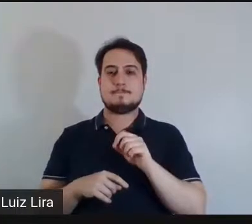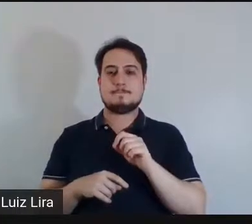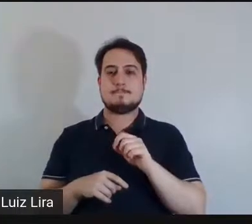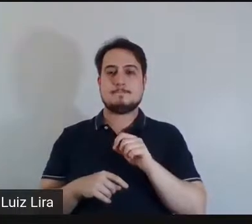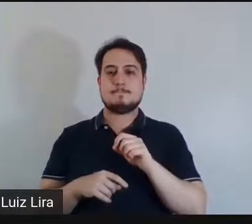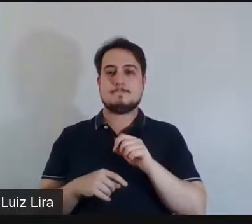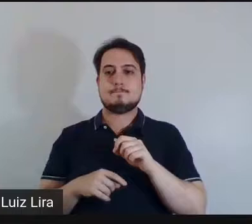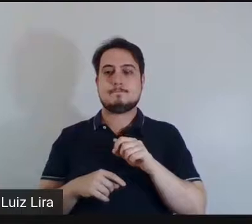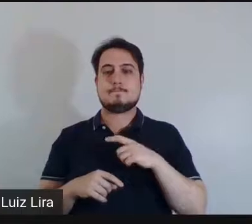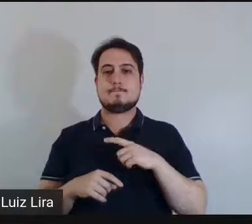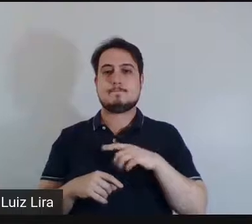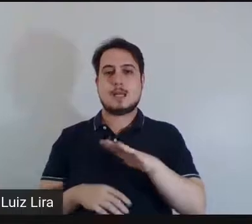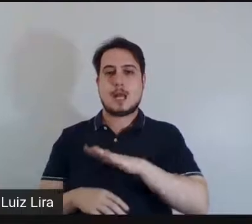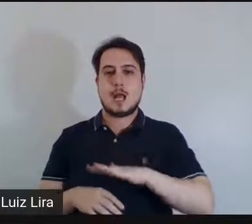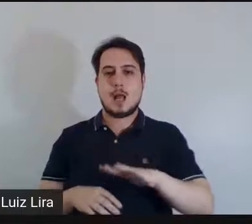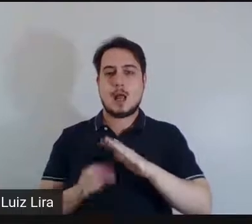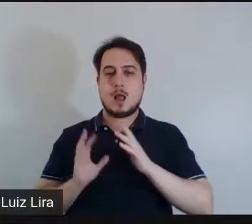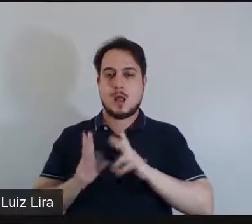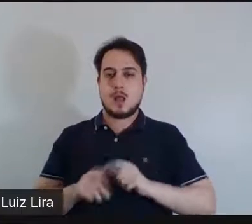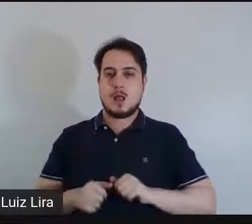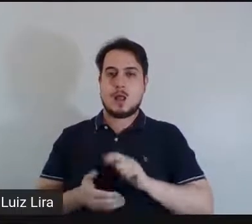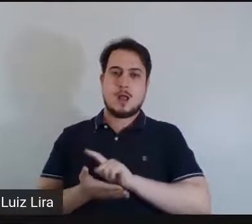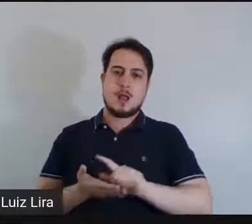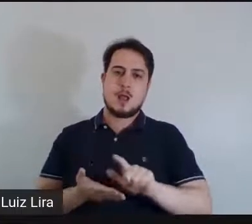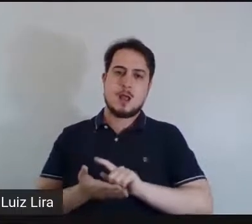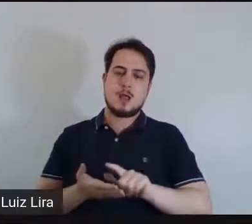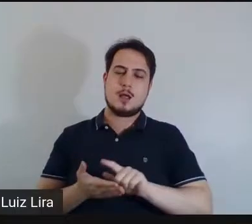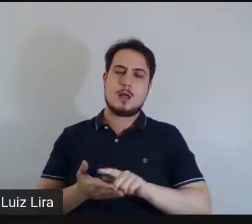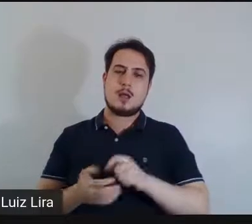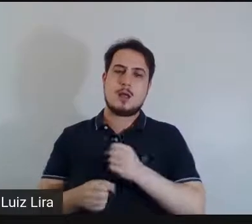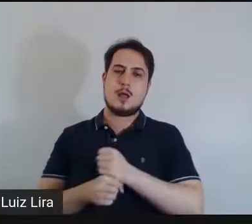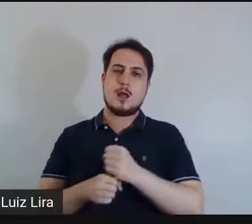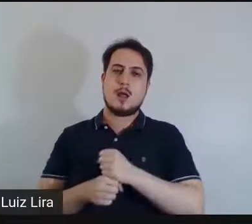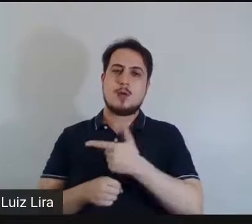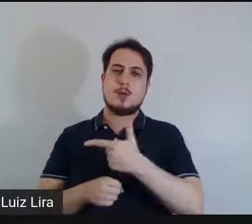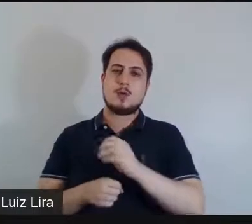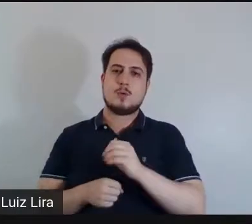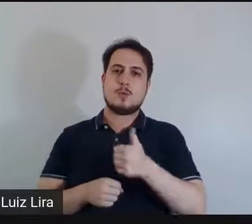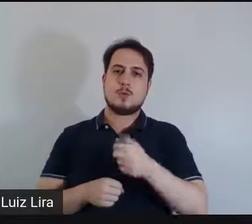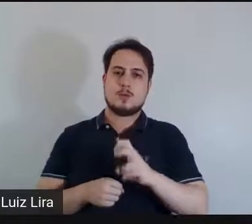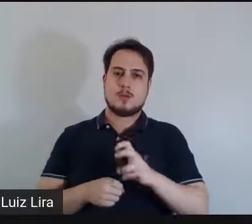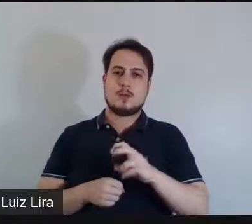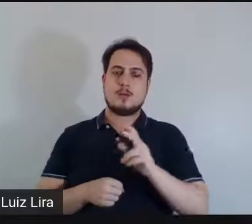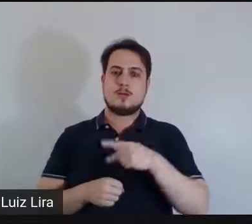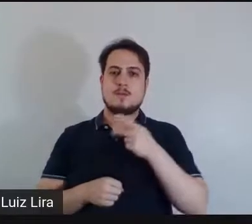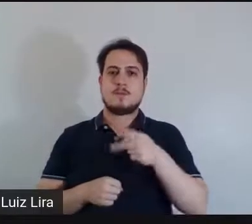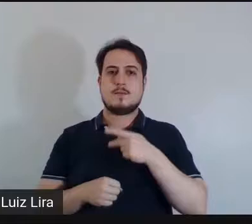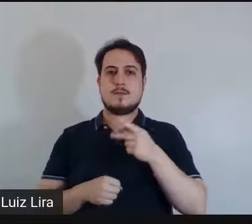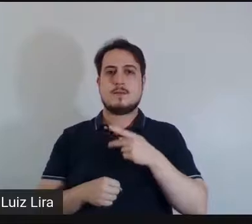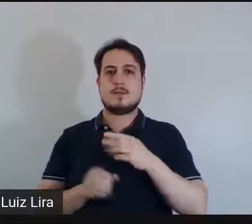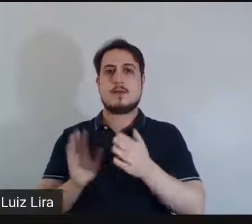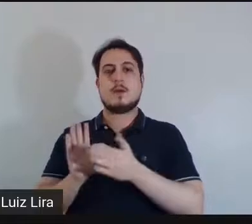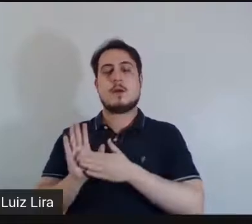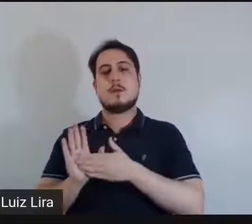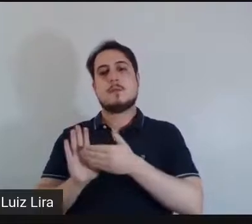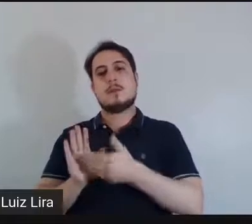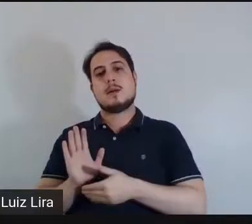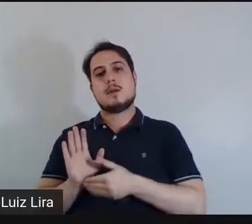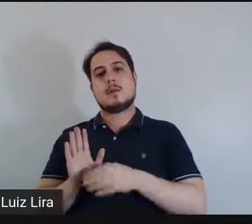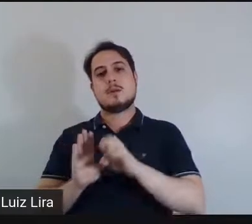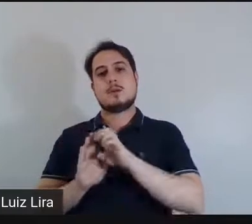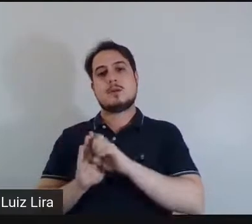caso de limpeza, o que aconteceu? Em 2015, a SEDES editou um decreto, fez a proposta de edição de